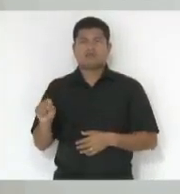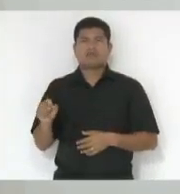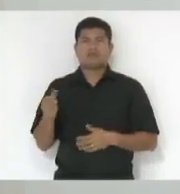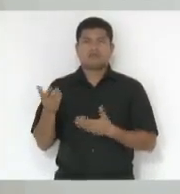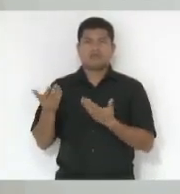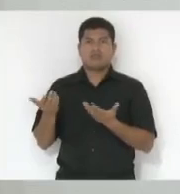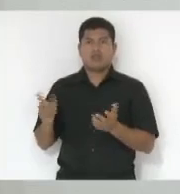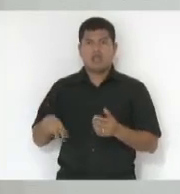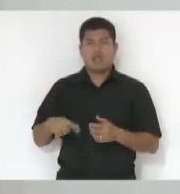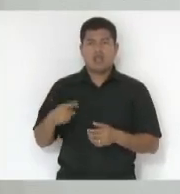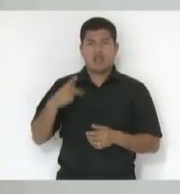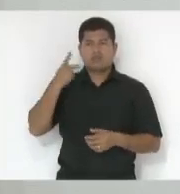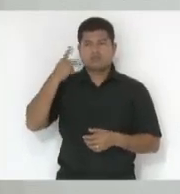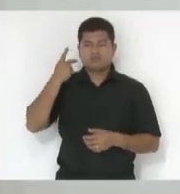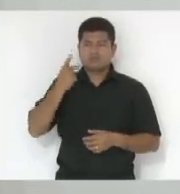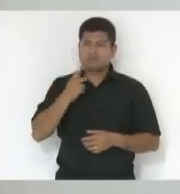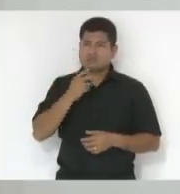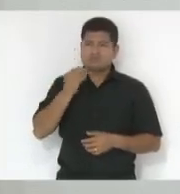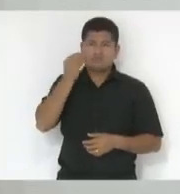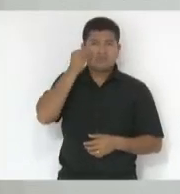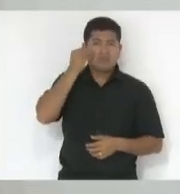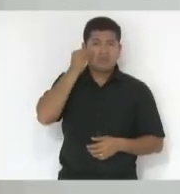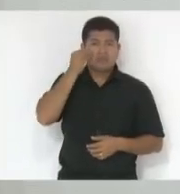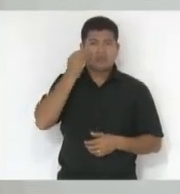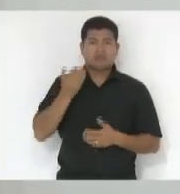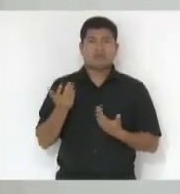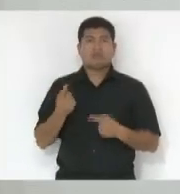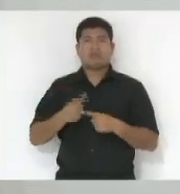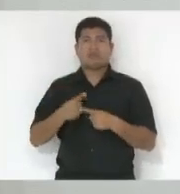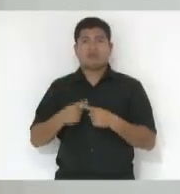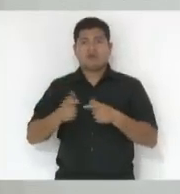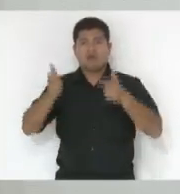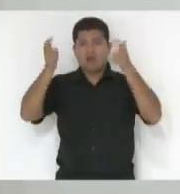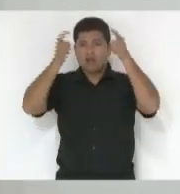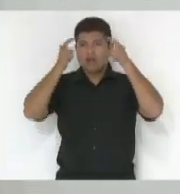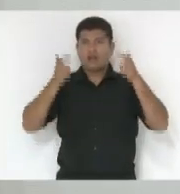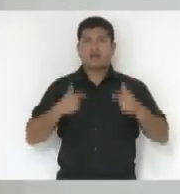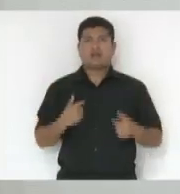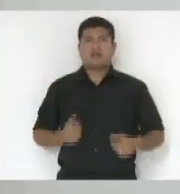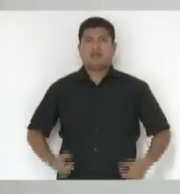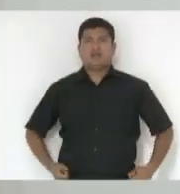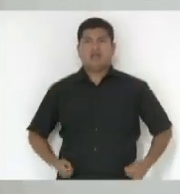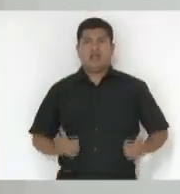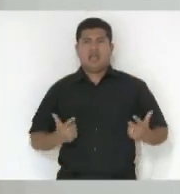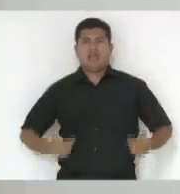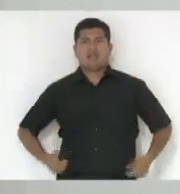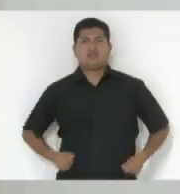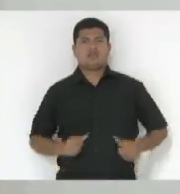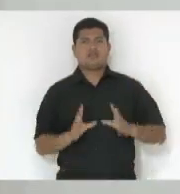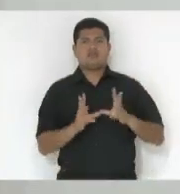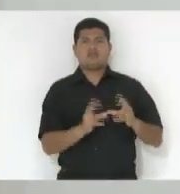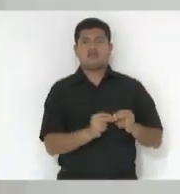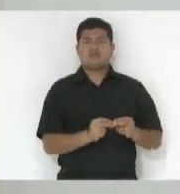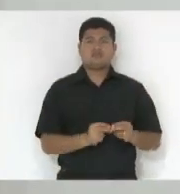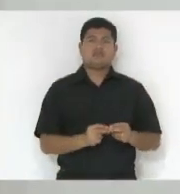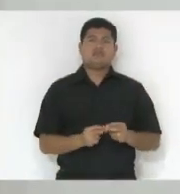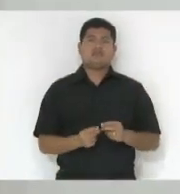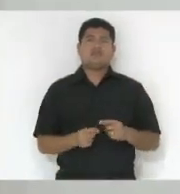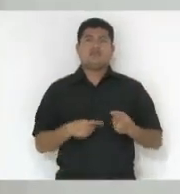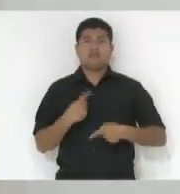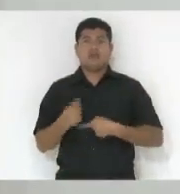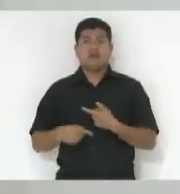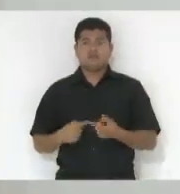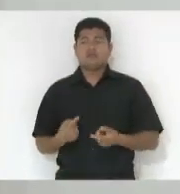uma tentativa de um parlamento, porque o rei ia lá, gastava tudo o que tinha e o que não tinha, e